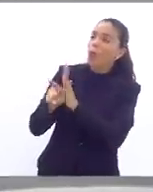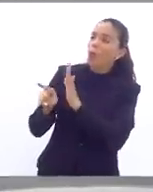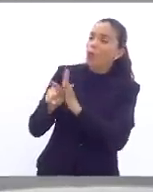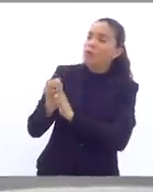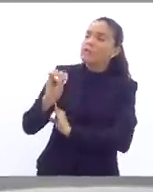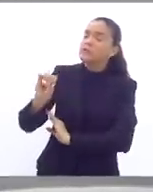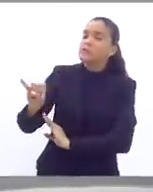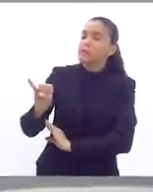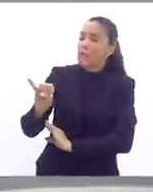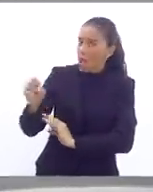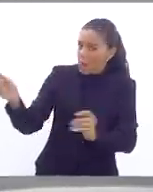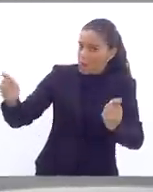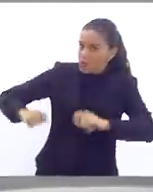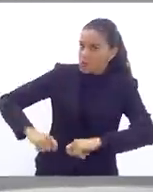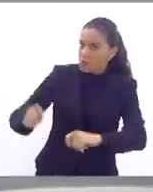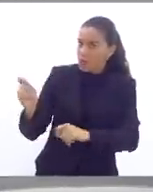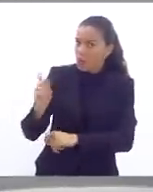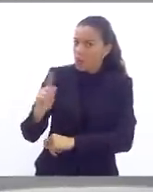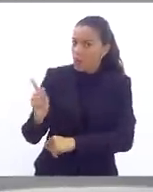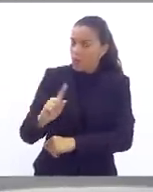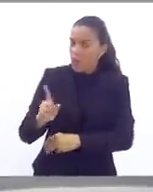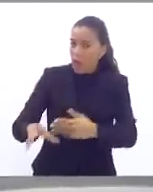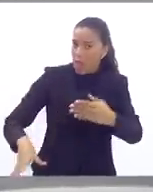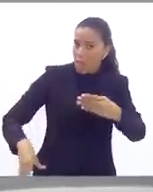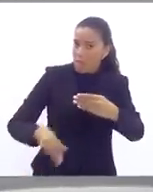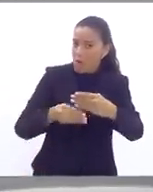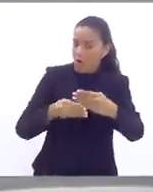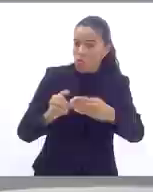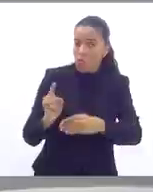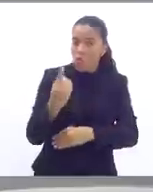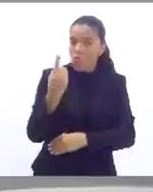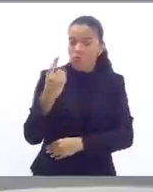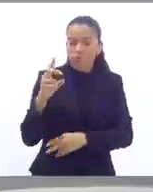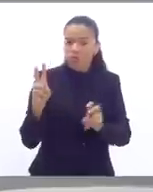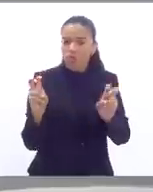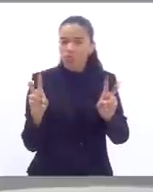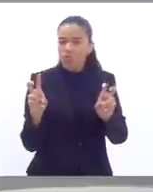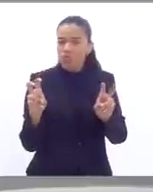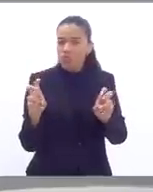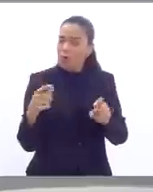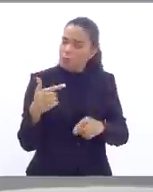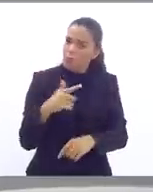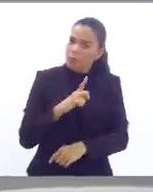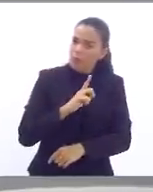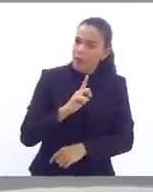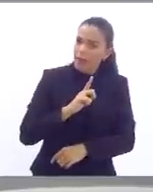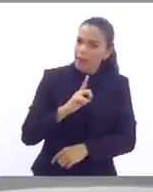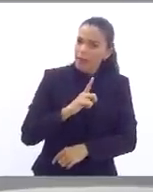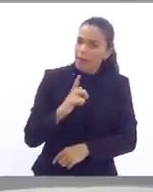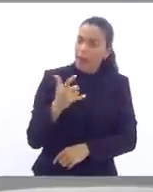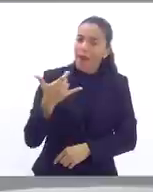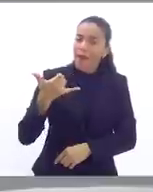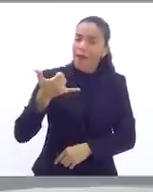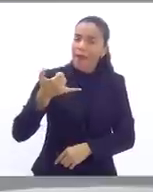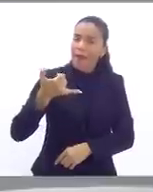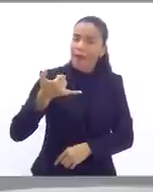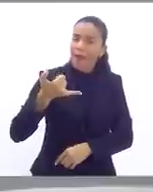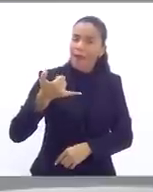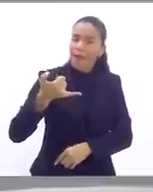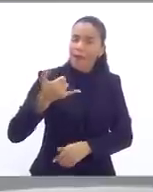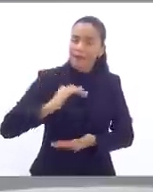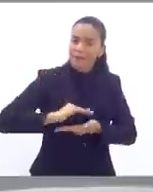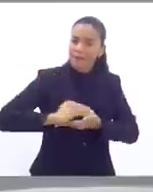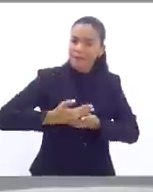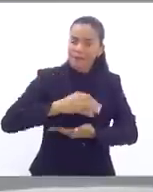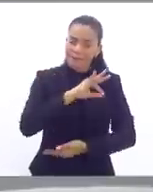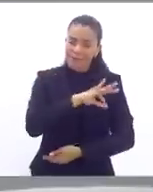Se isso era possível não por um único motivo porque eles têm a caneta da folha quem